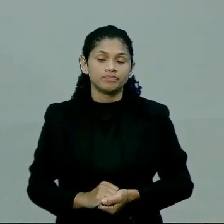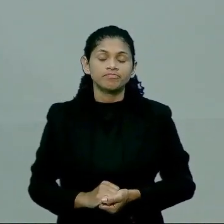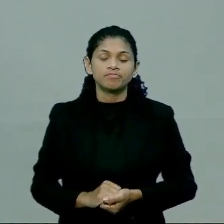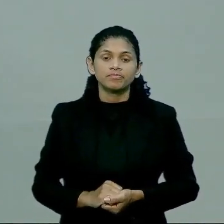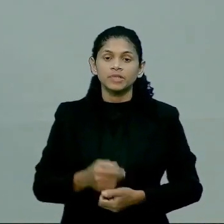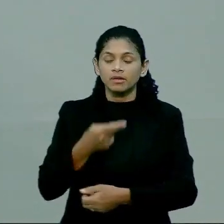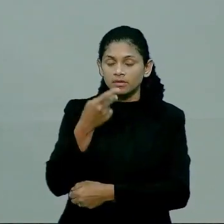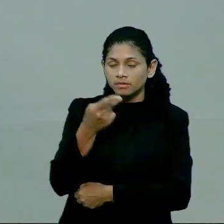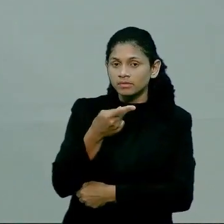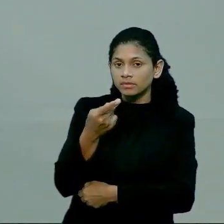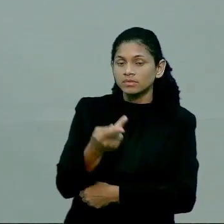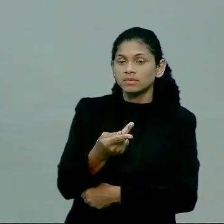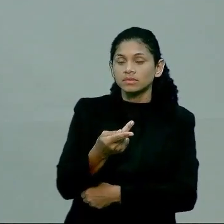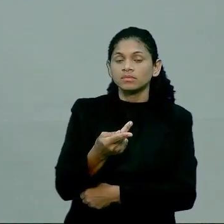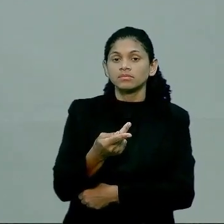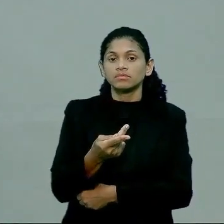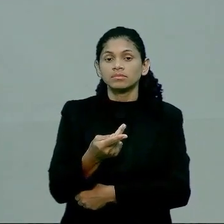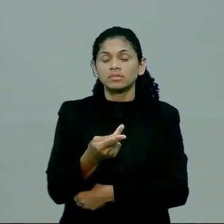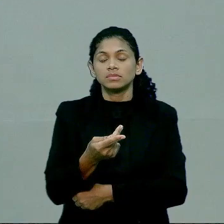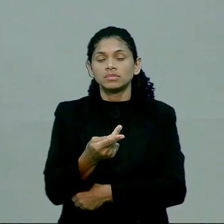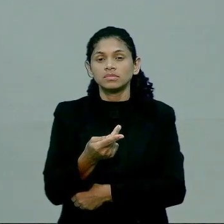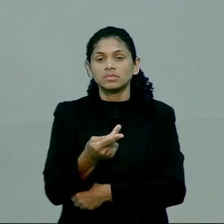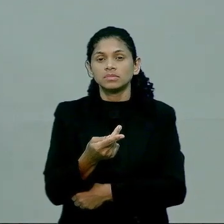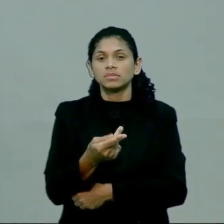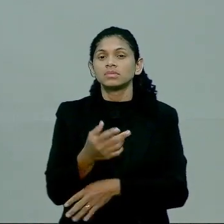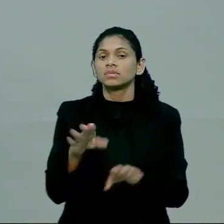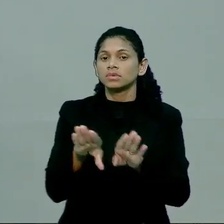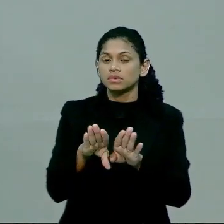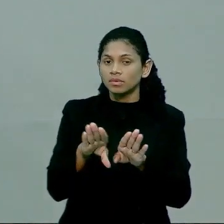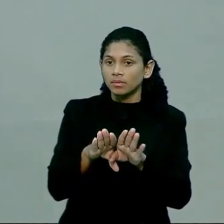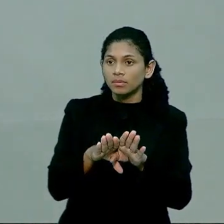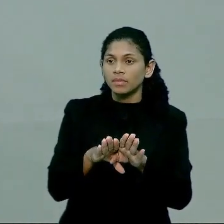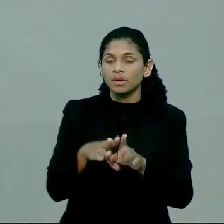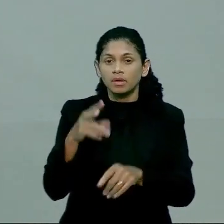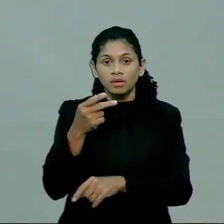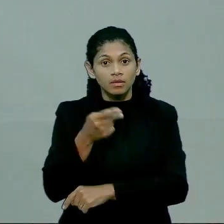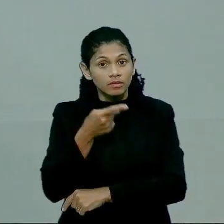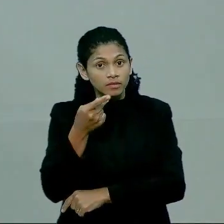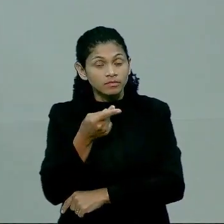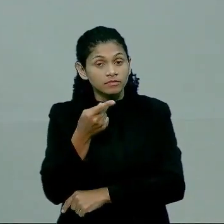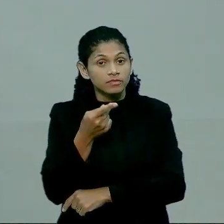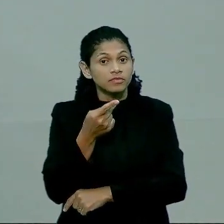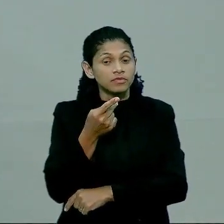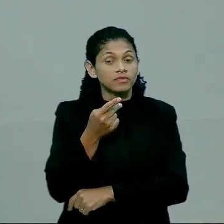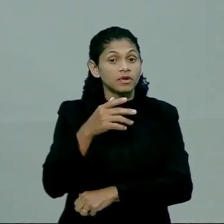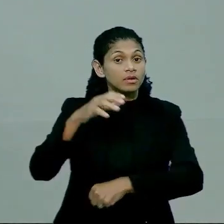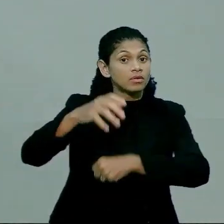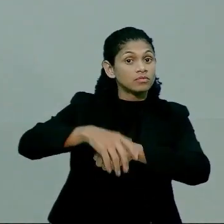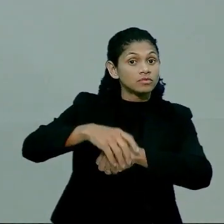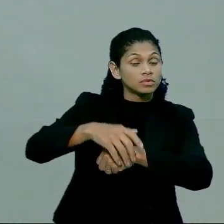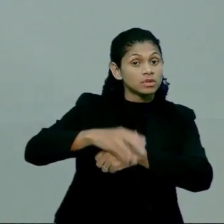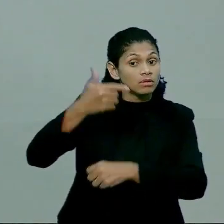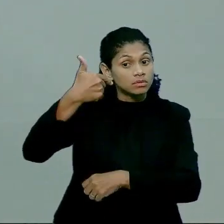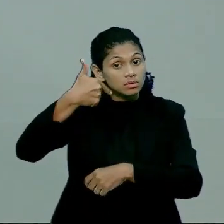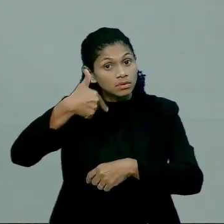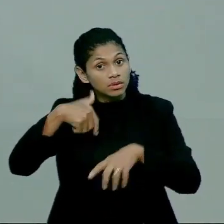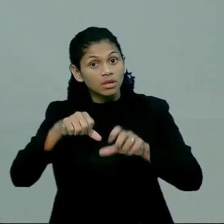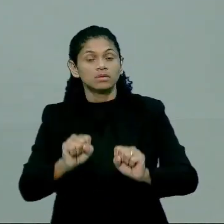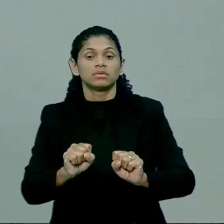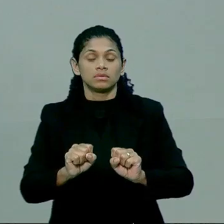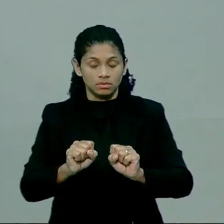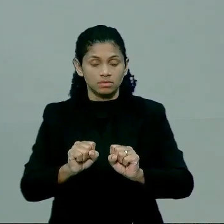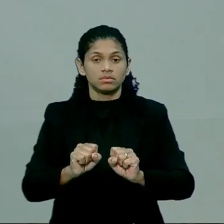remete um pouco também as funções da linguagem lembra que lá atrás né a gente trabalhou com as